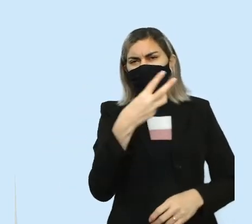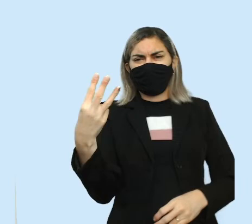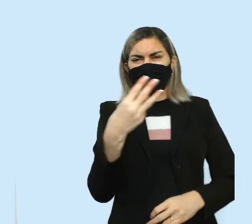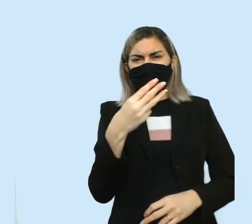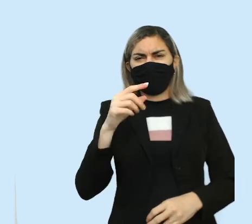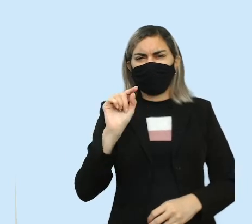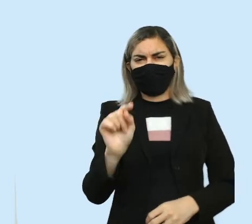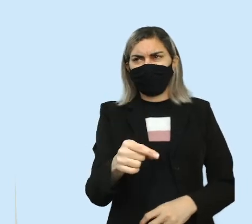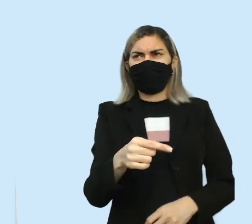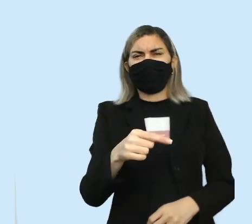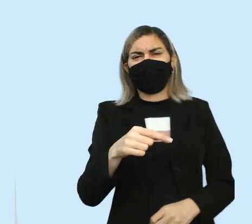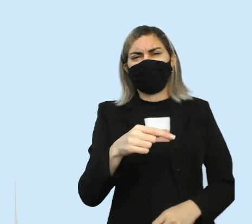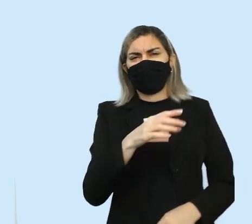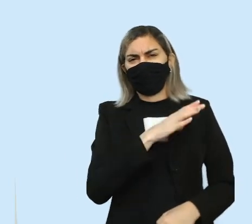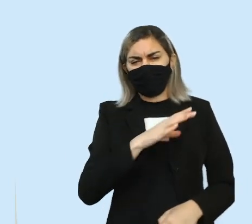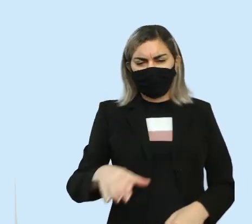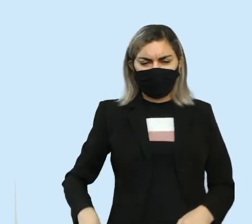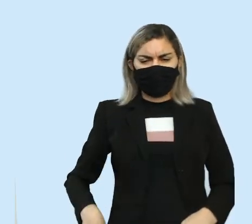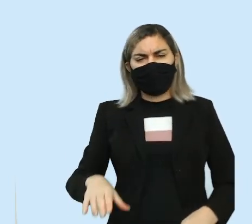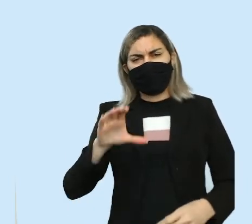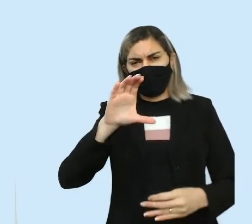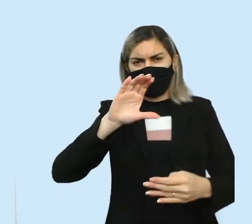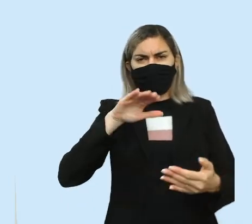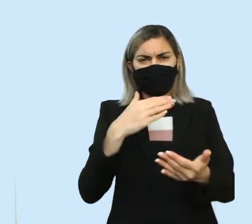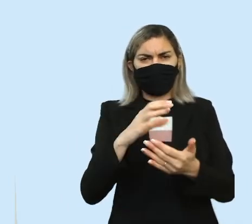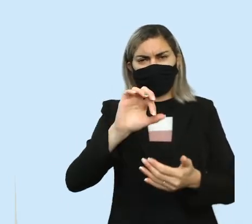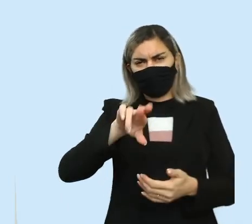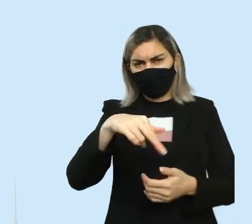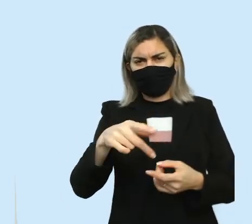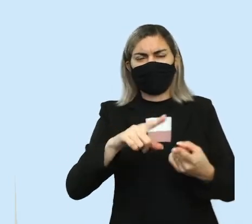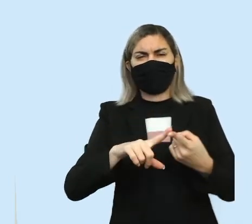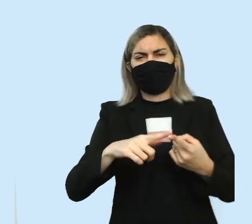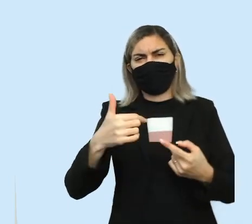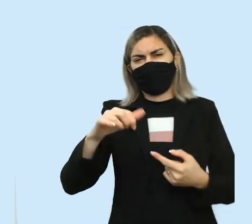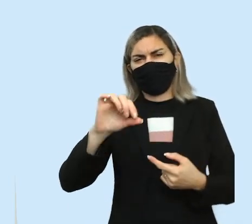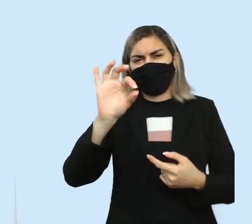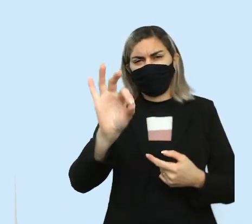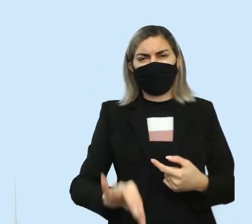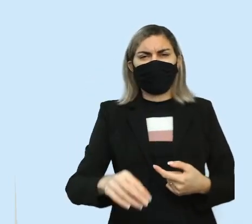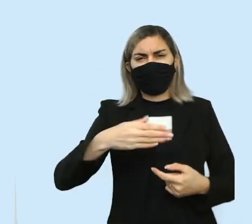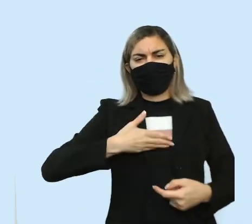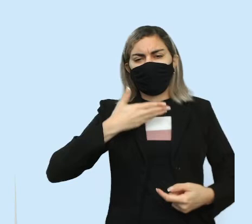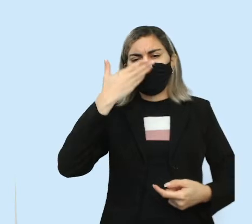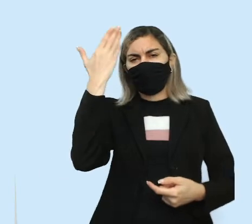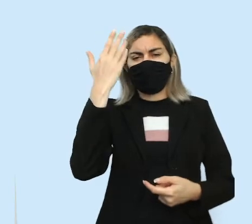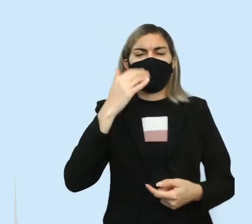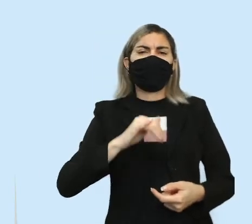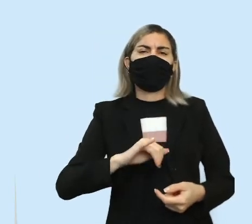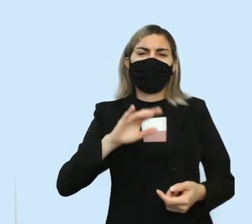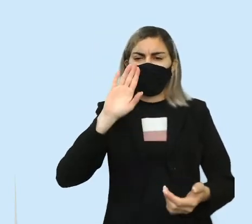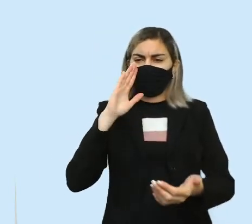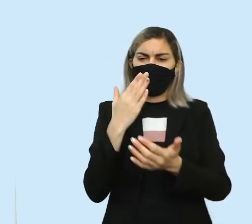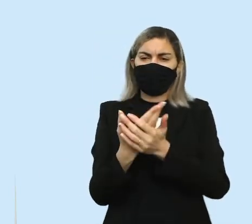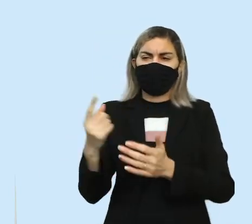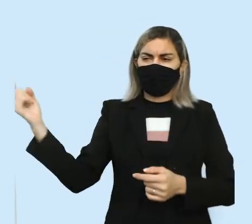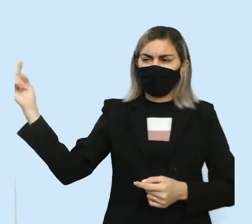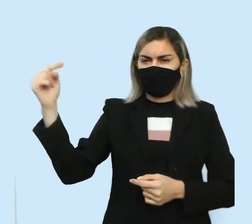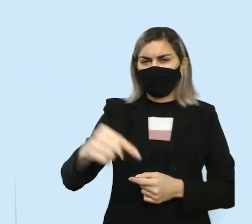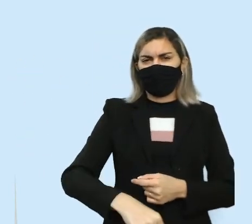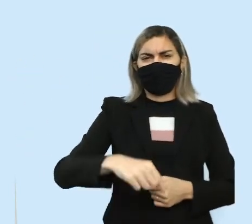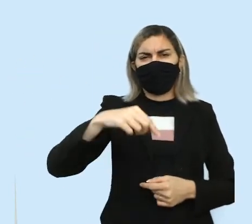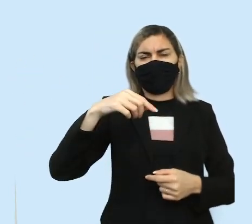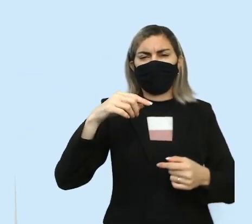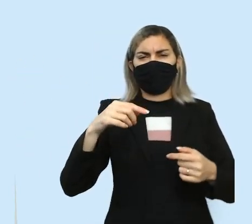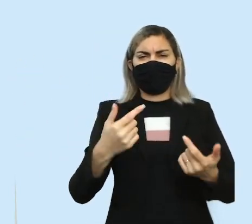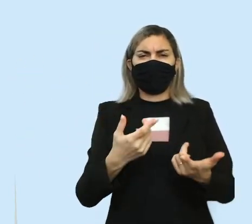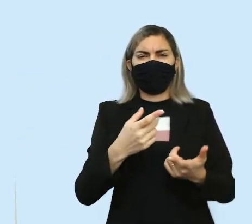cristão e 19% muçulmano, certo? Então, os judeus acreditavam nessa vinda do Messias, né, o Maomé,